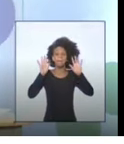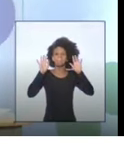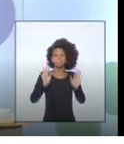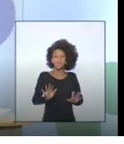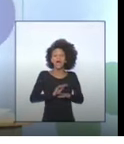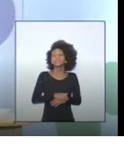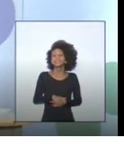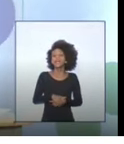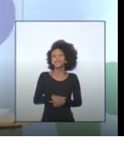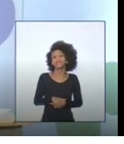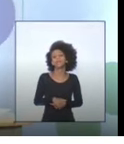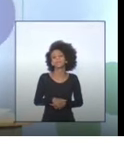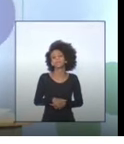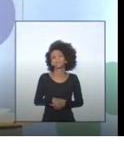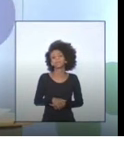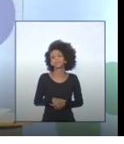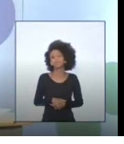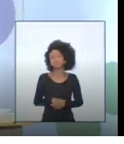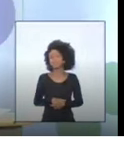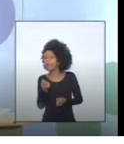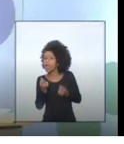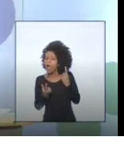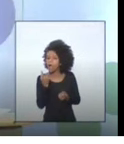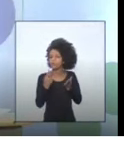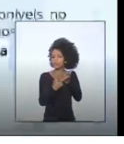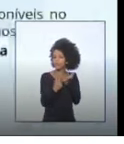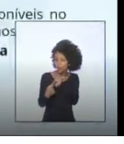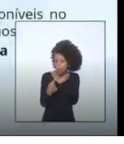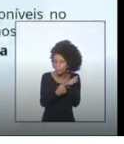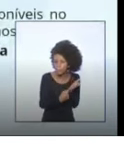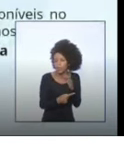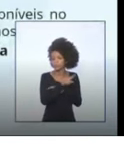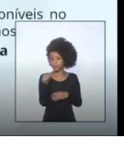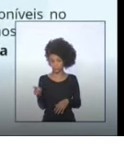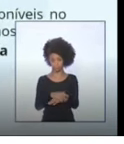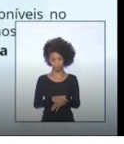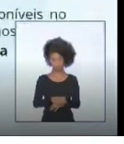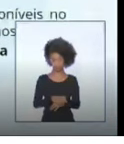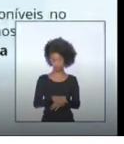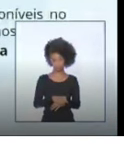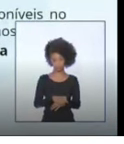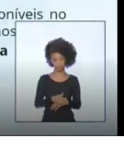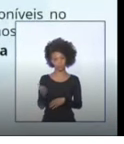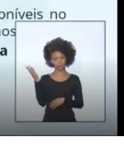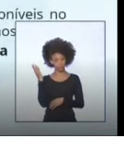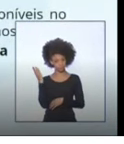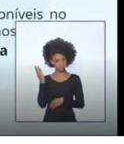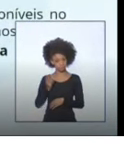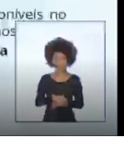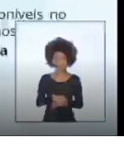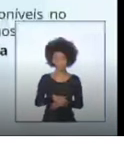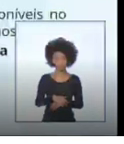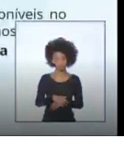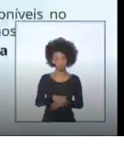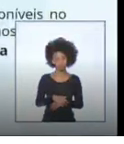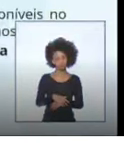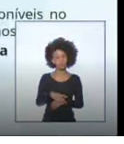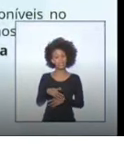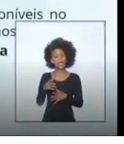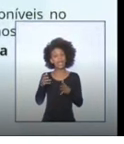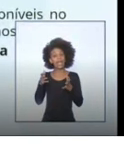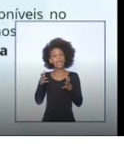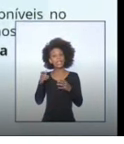pouquinho de alguns combinados que eu gostaria de fazer com vocês. Então, tá aí na tela já. Eu gostaria que vocês